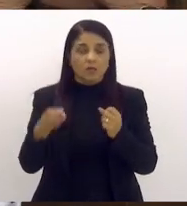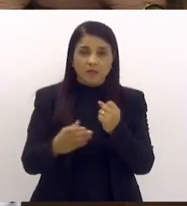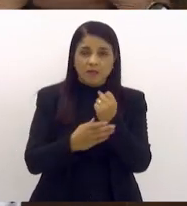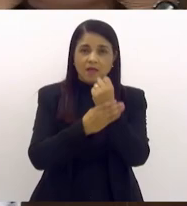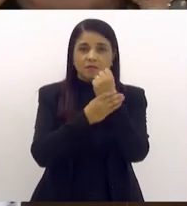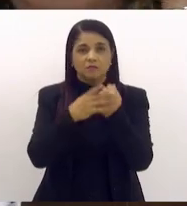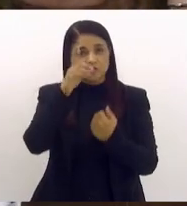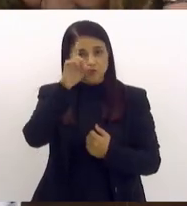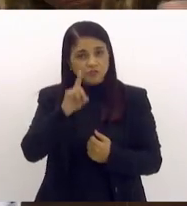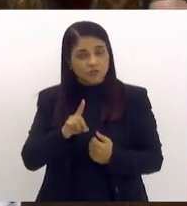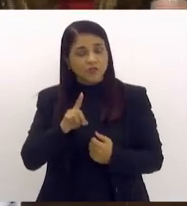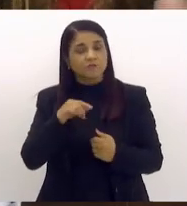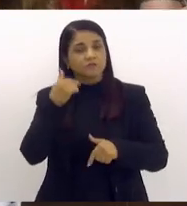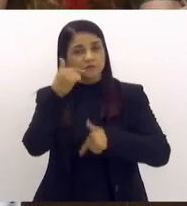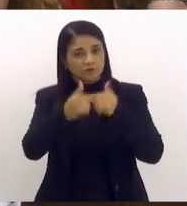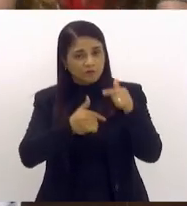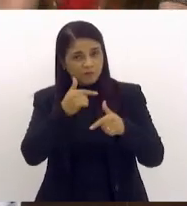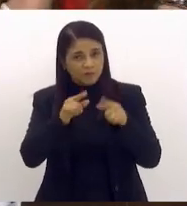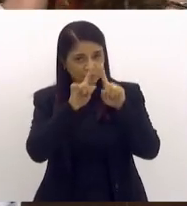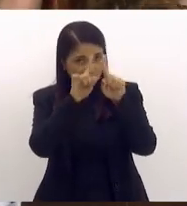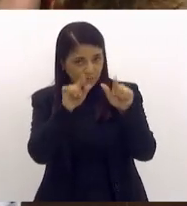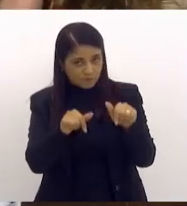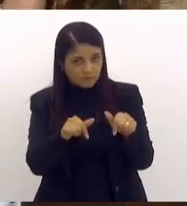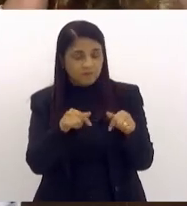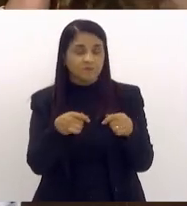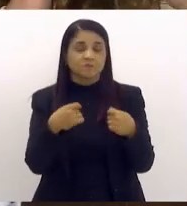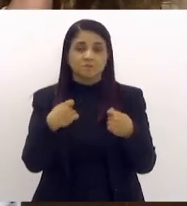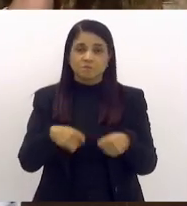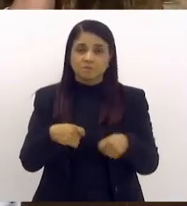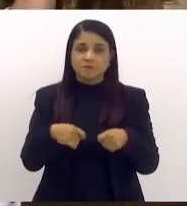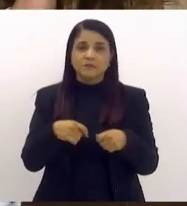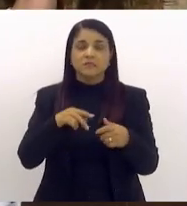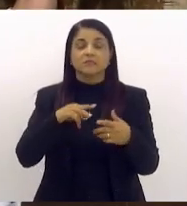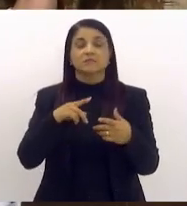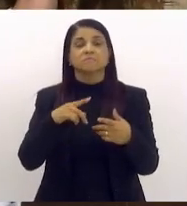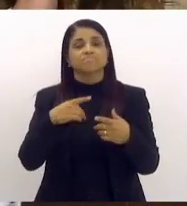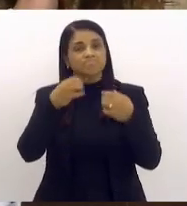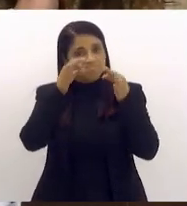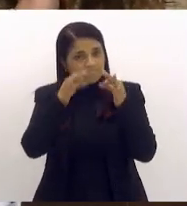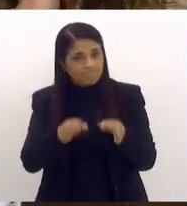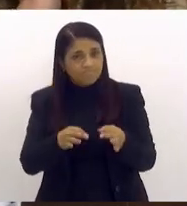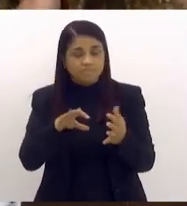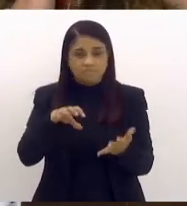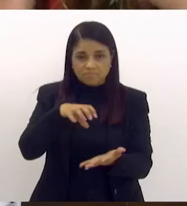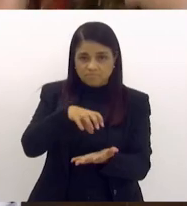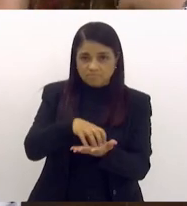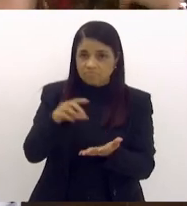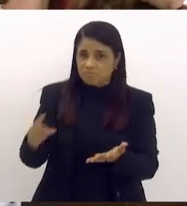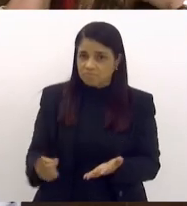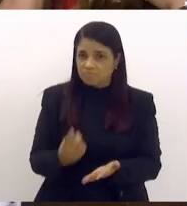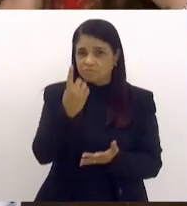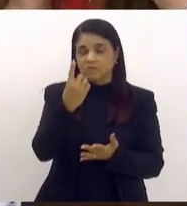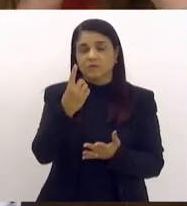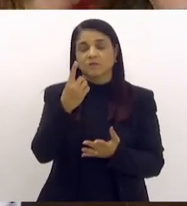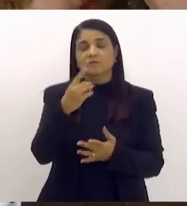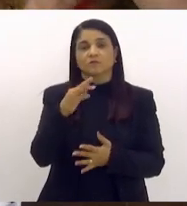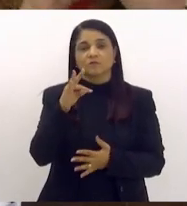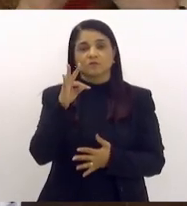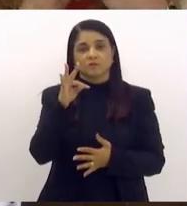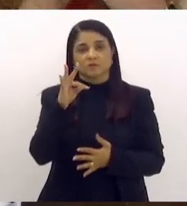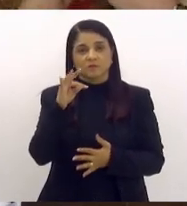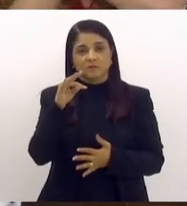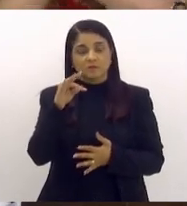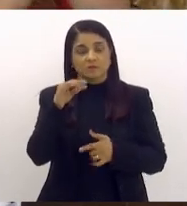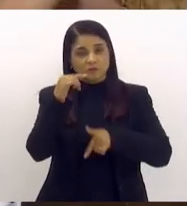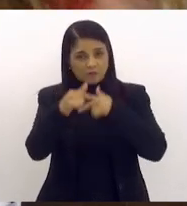os direitos desses trabalhadores dessas trabalhadoras e É nesse sentido que com certeza a Central Única dos Trabalhadores e das trabalhadoras vai est